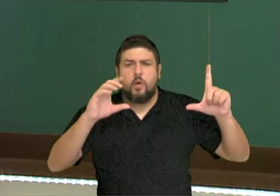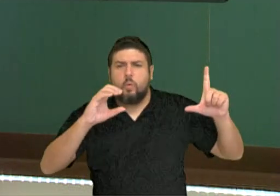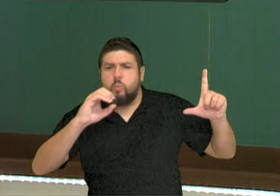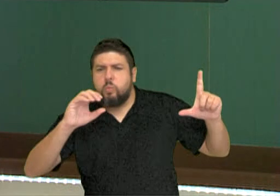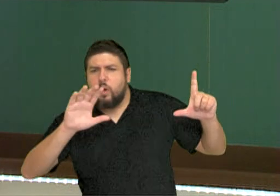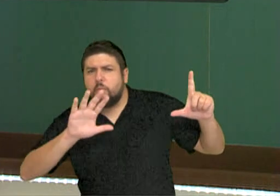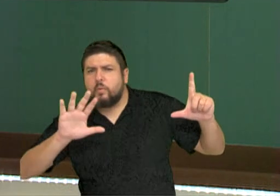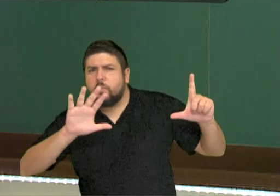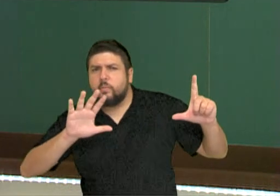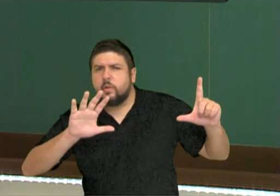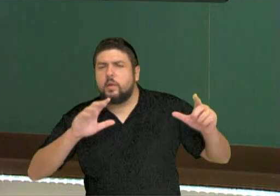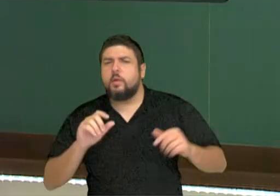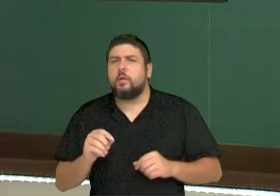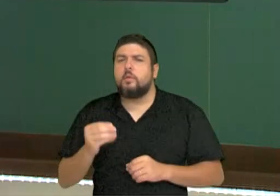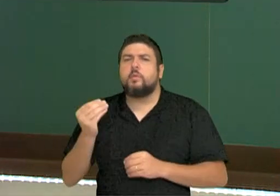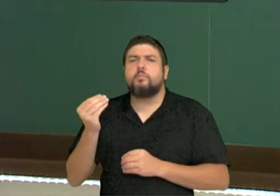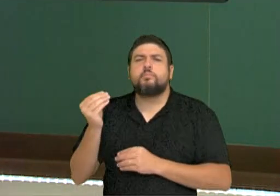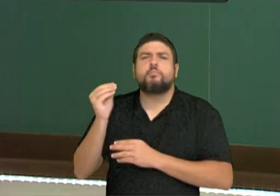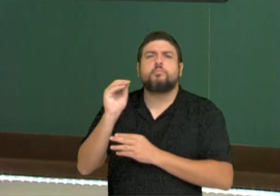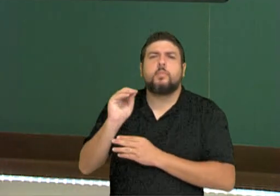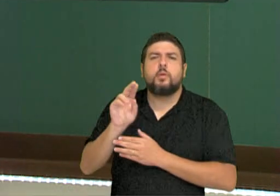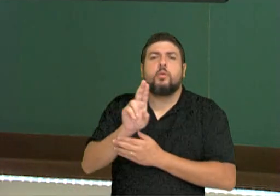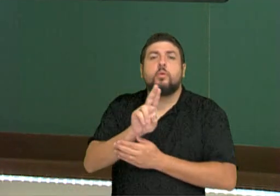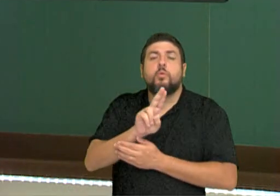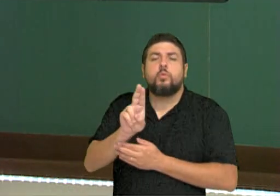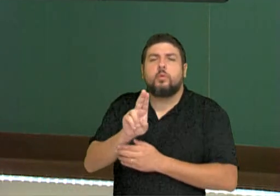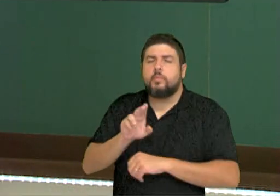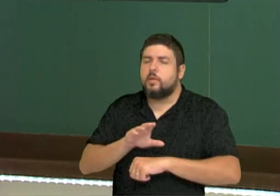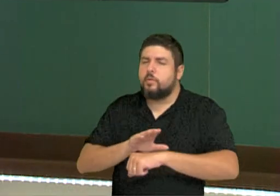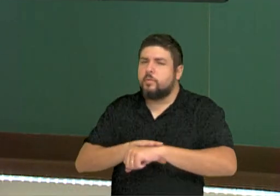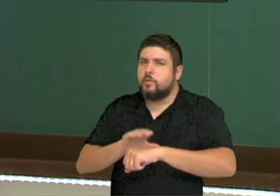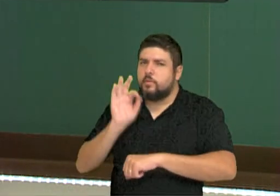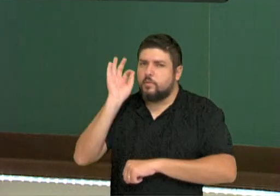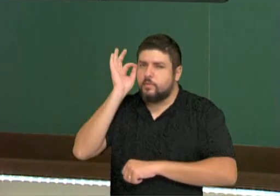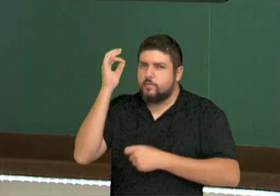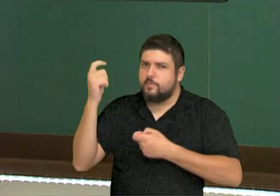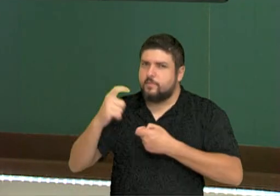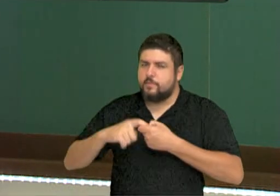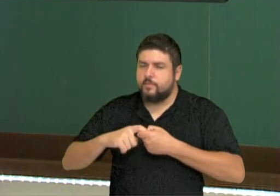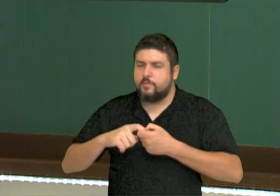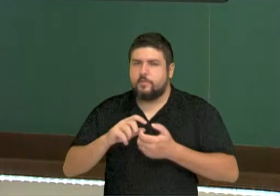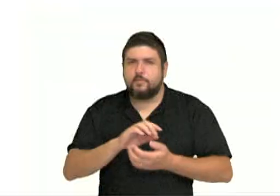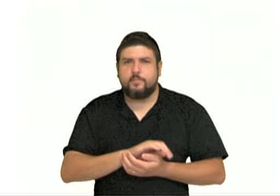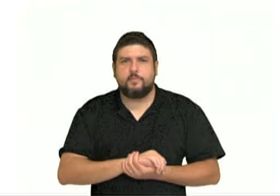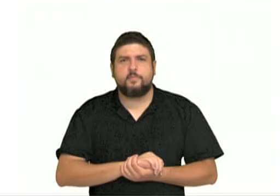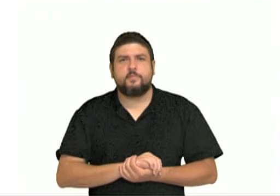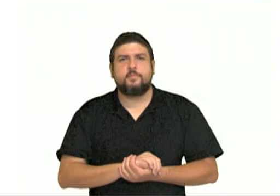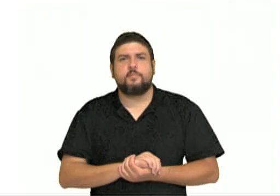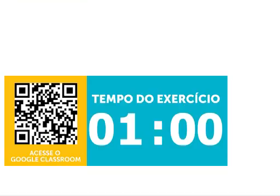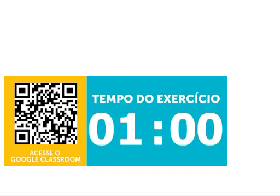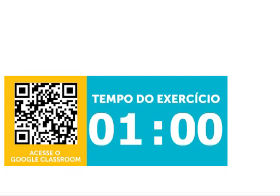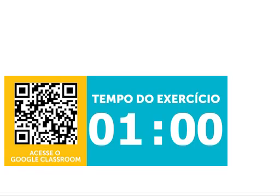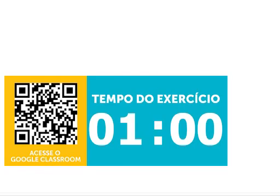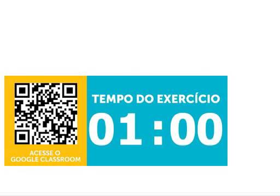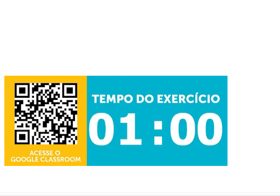aí no seu caderno o nome. Vou te dar um tempinho e já retornamos com a correção.